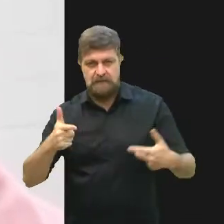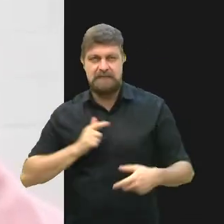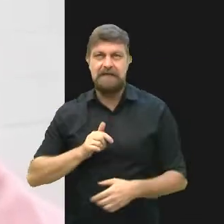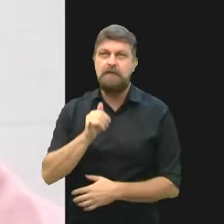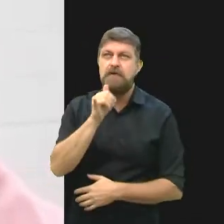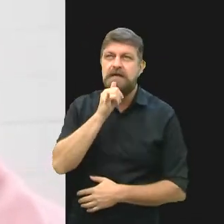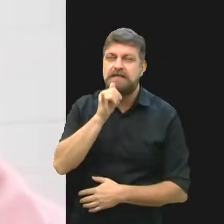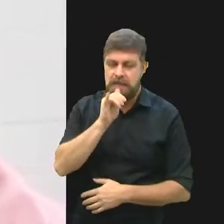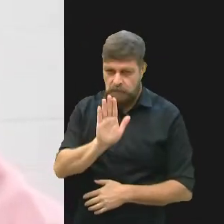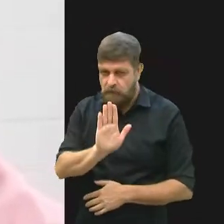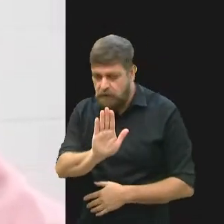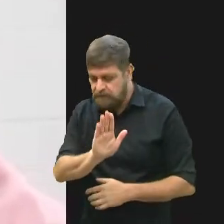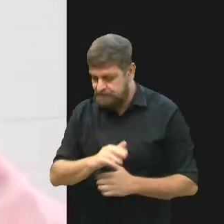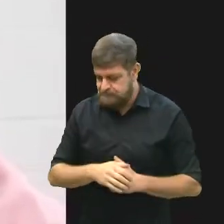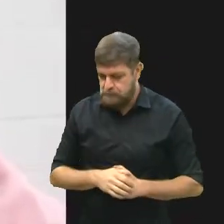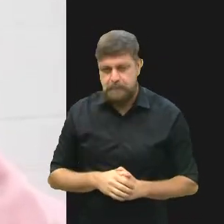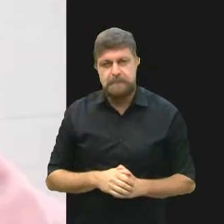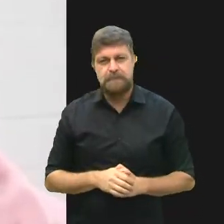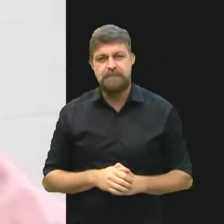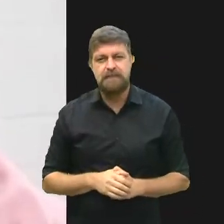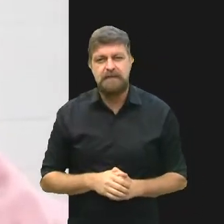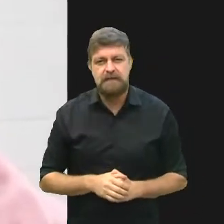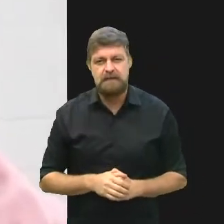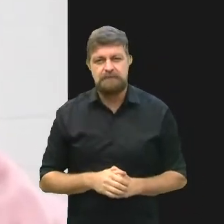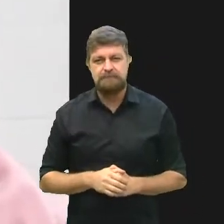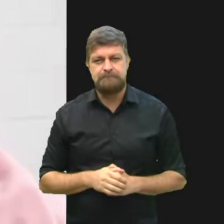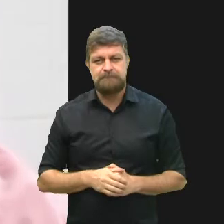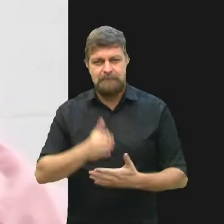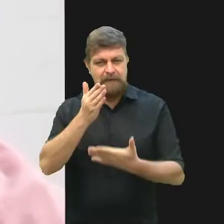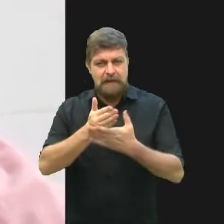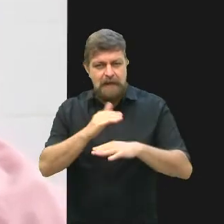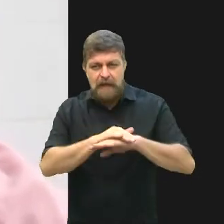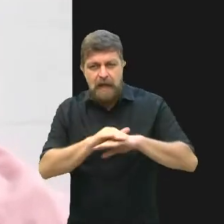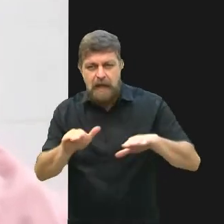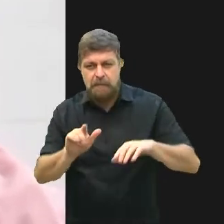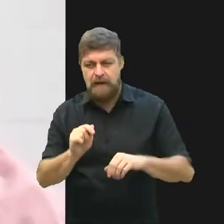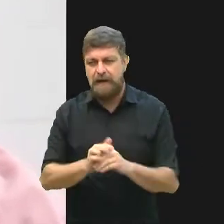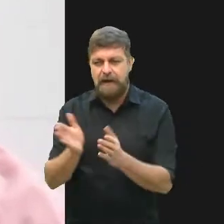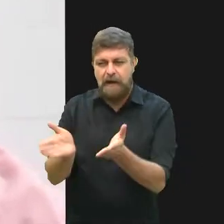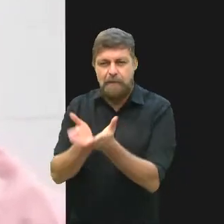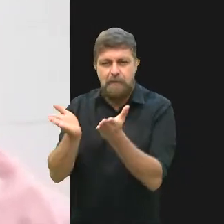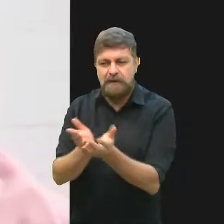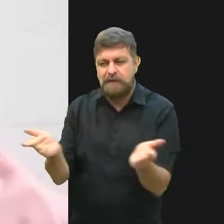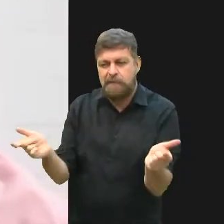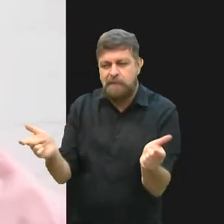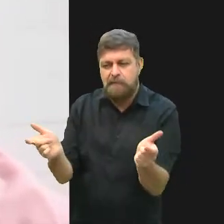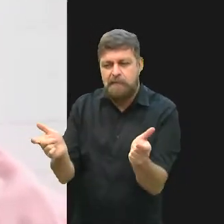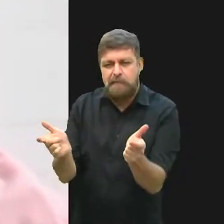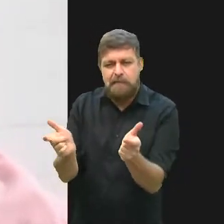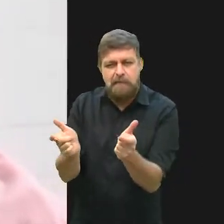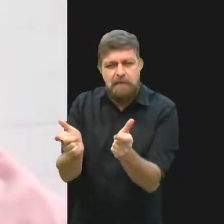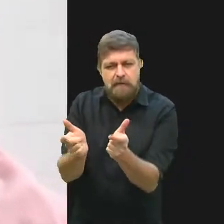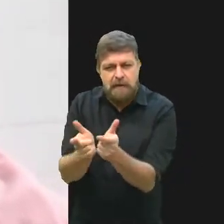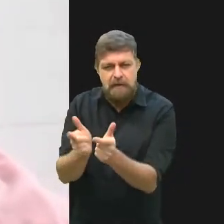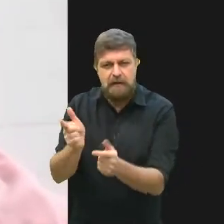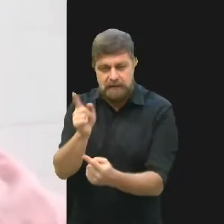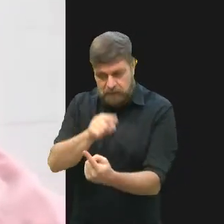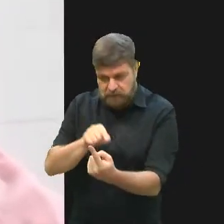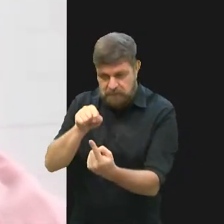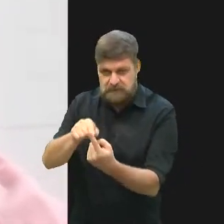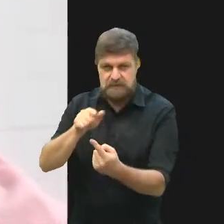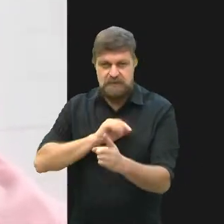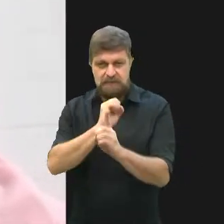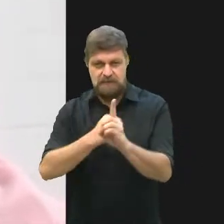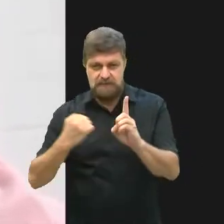por exemplo, né, a eliminação da pobreza, metas ambiciosas que vão da